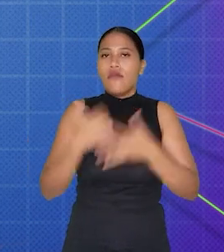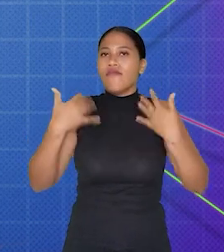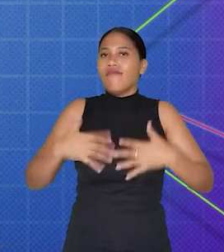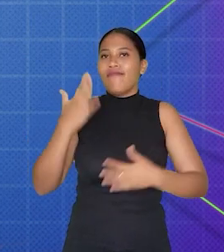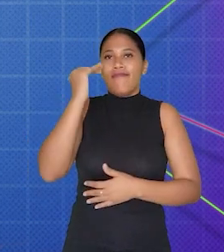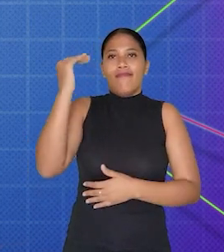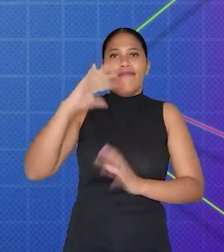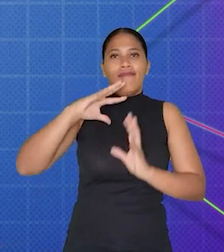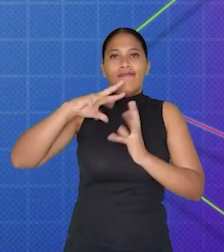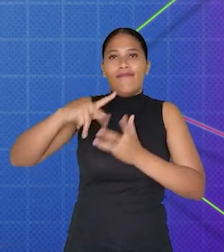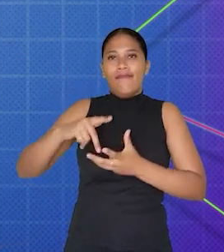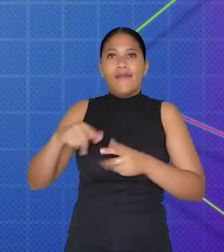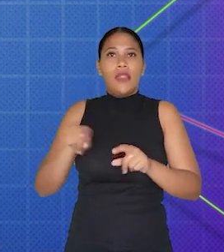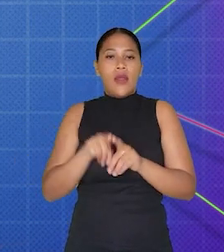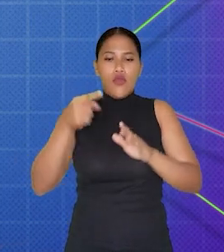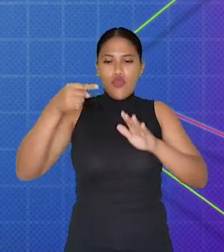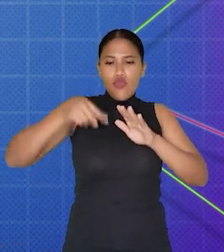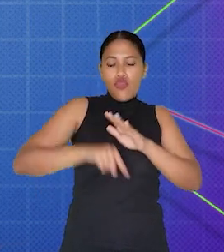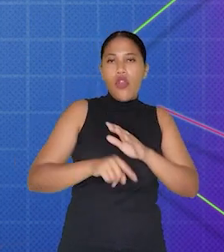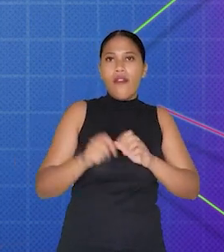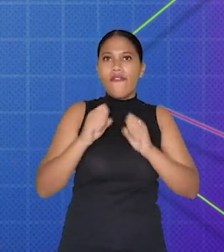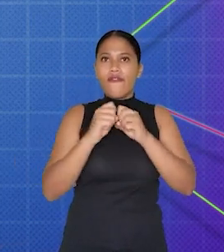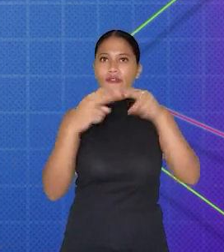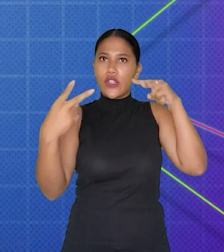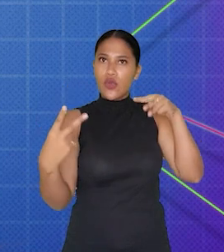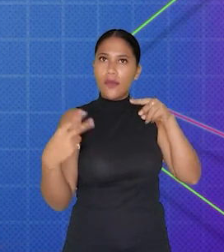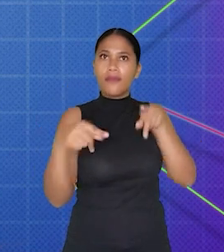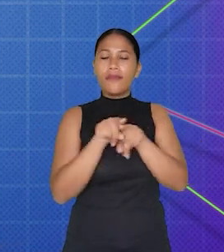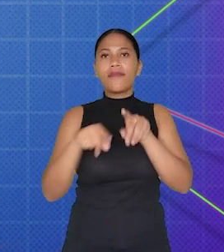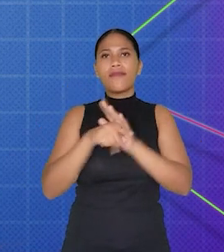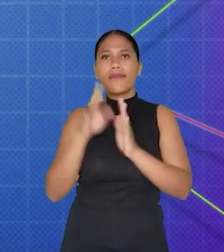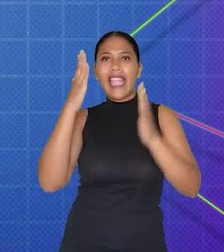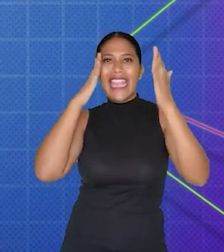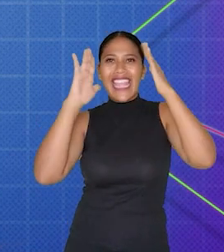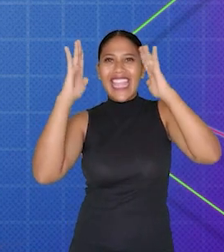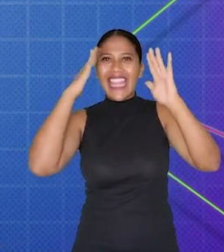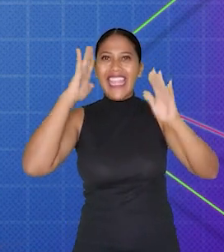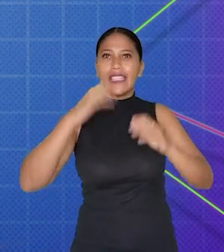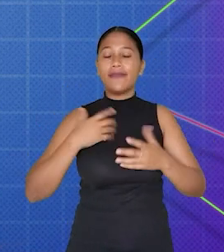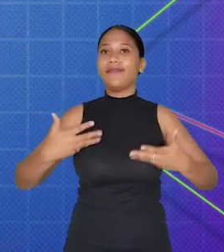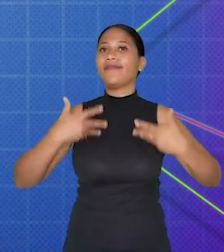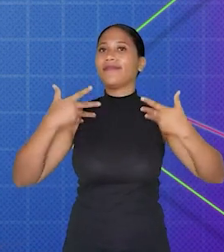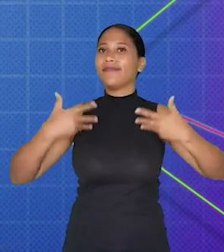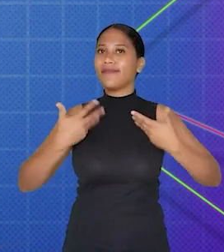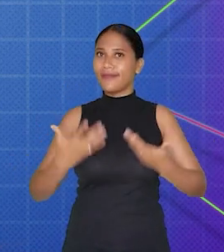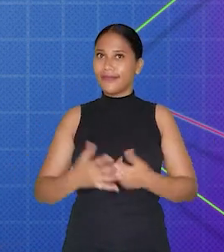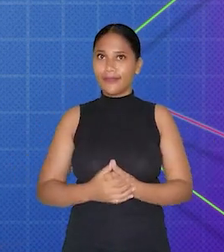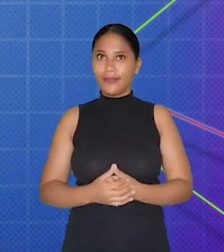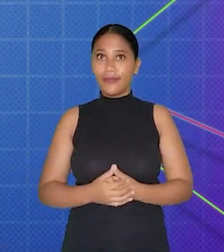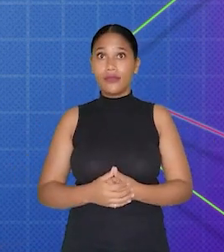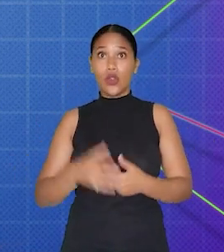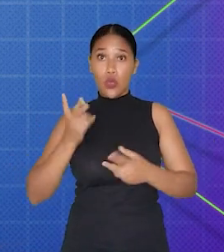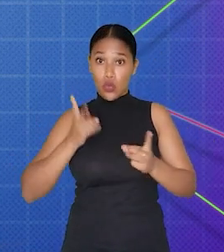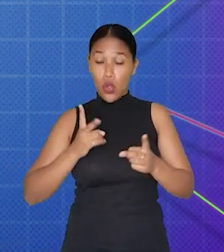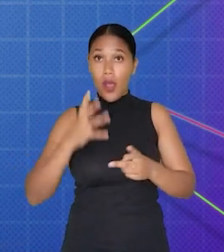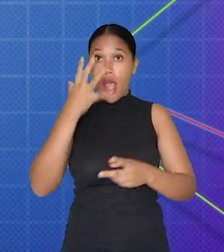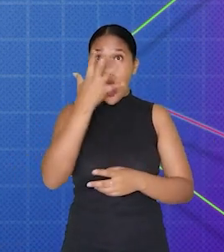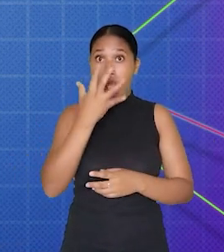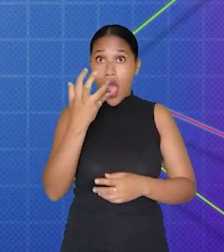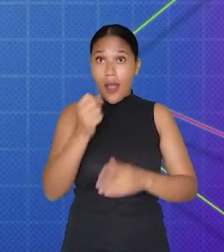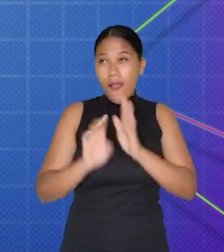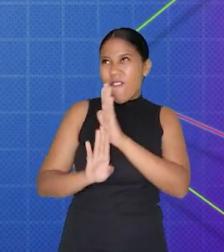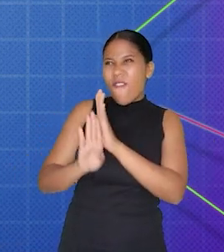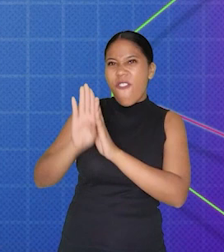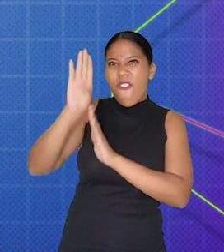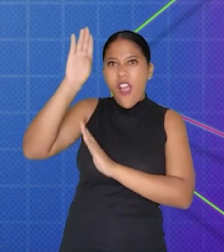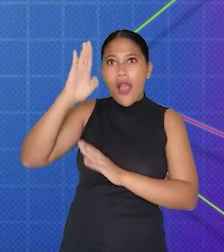no mundo. Eles oferecem aos jogadores a oportunidade de mergulhar no mundo virtual, viver aventuras emocionantes e se divertir enquanto enfrentam desafios. Para